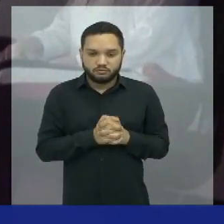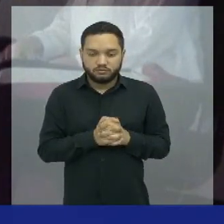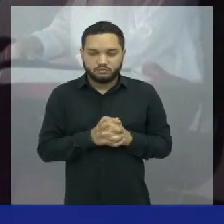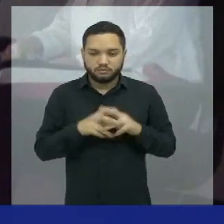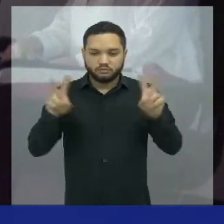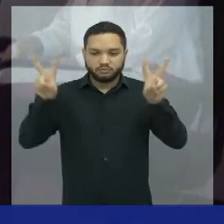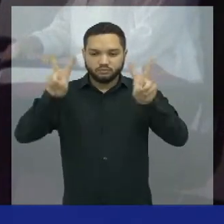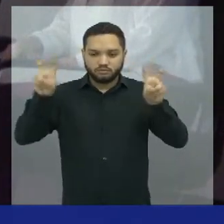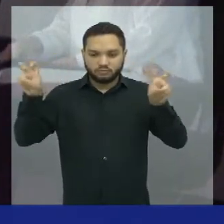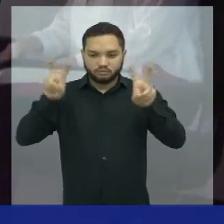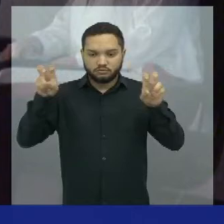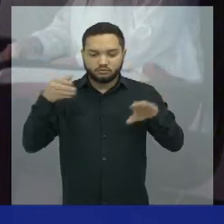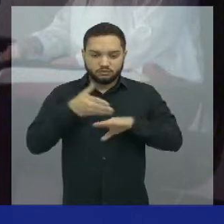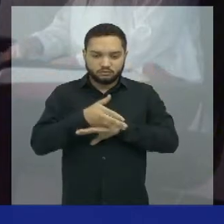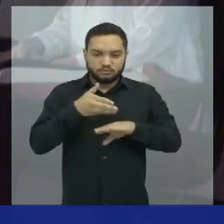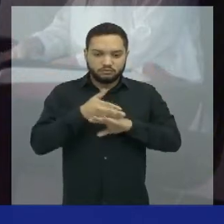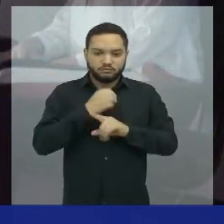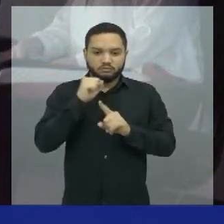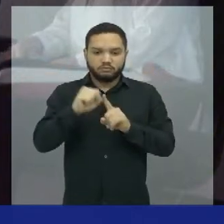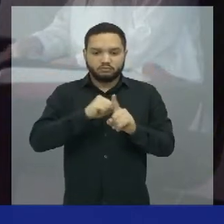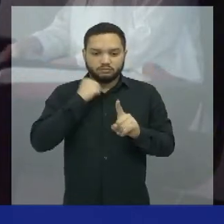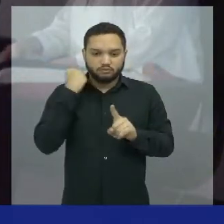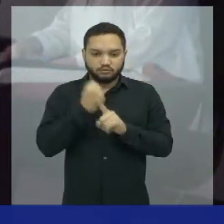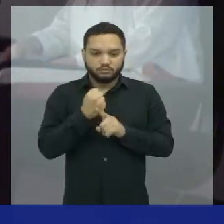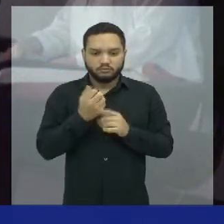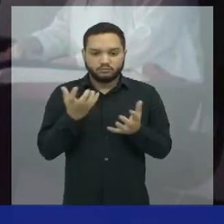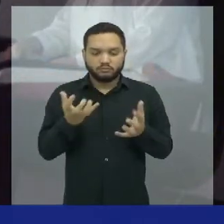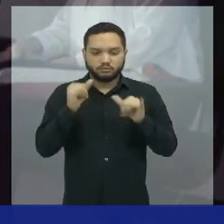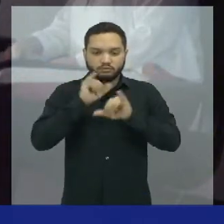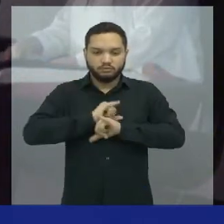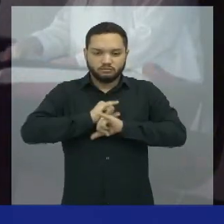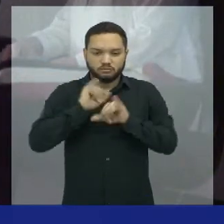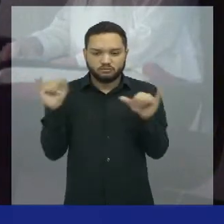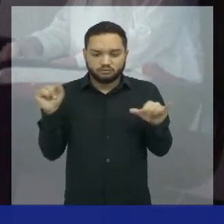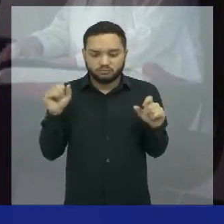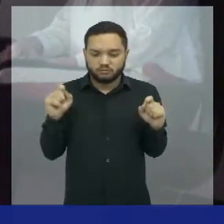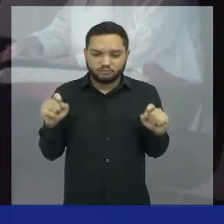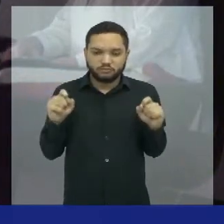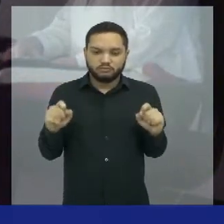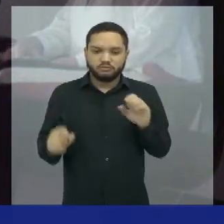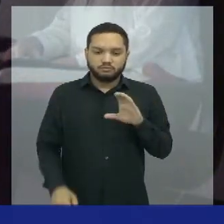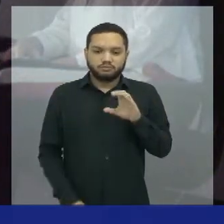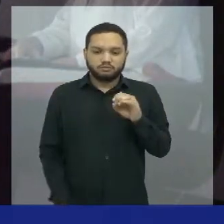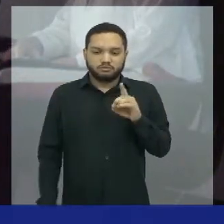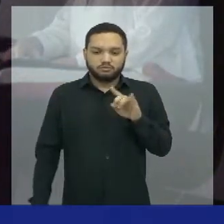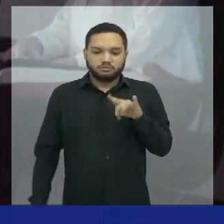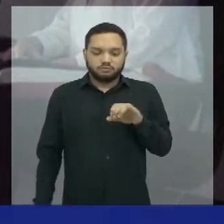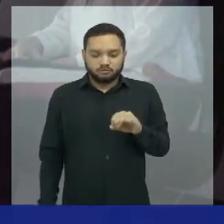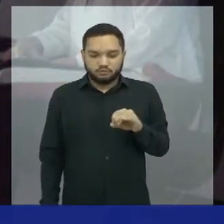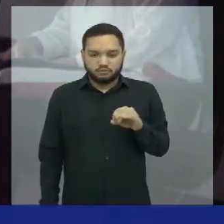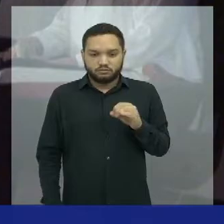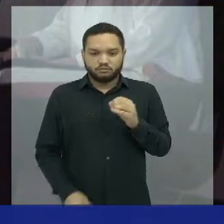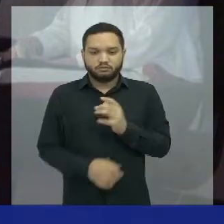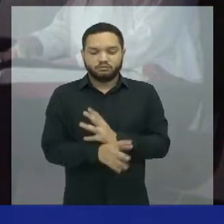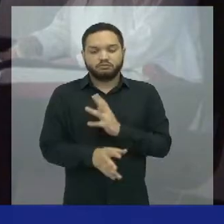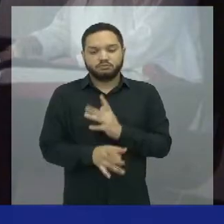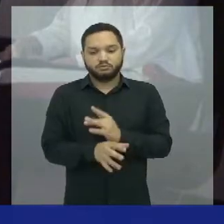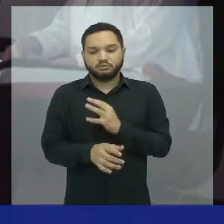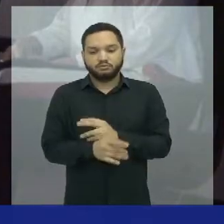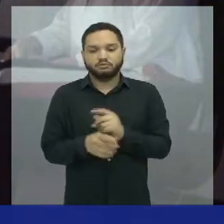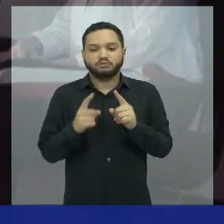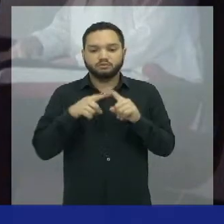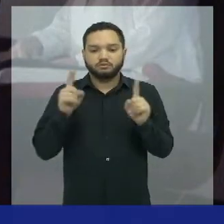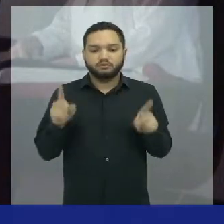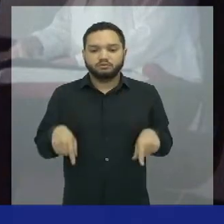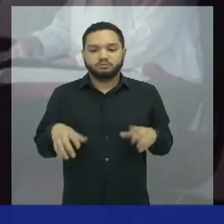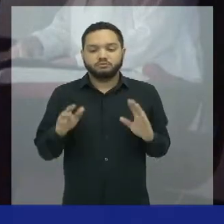sobre a participação social. Só queria lembrar que esse código aqui, esse projeto